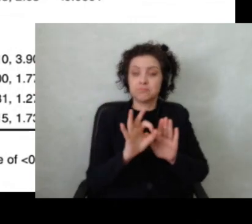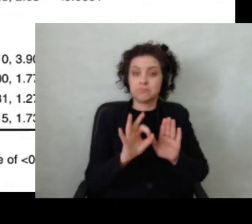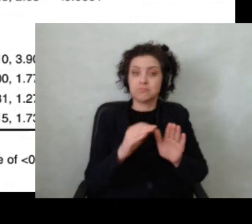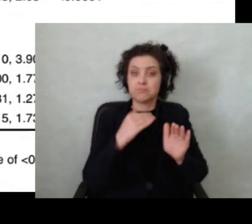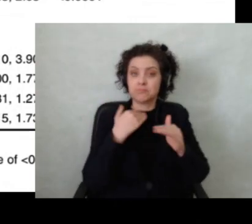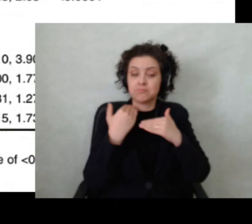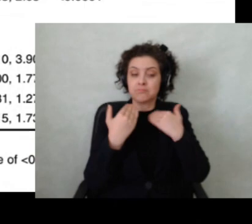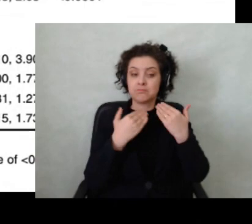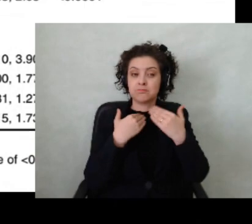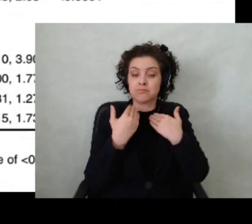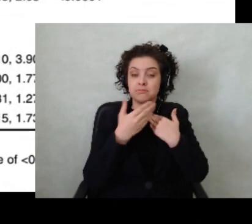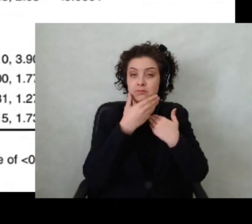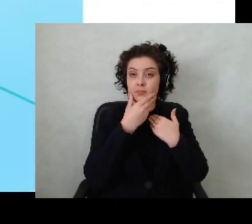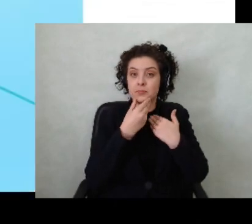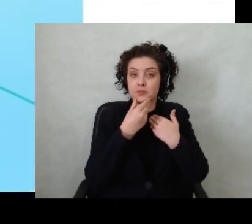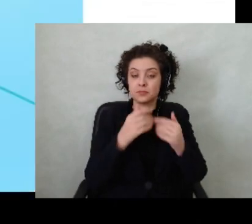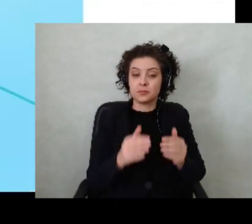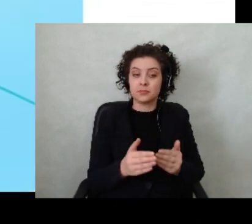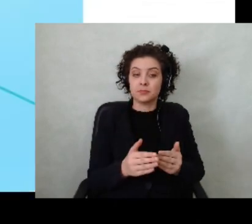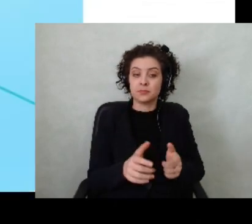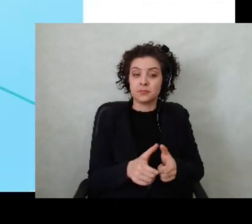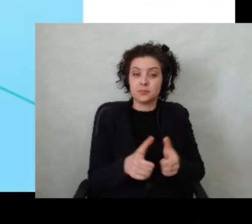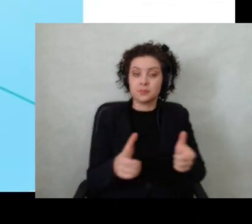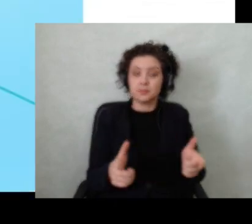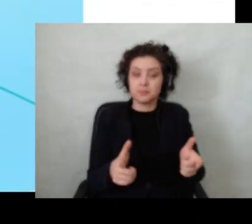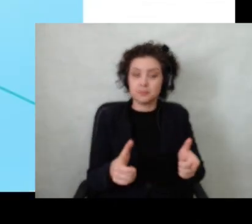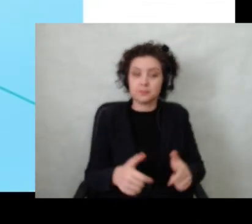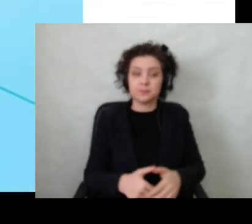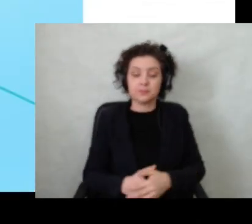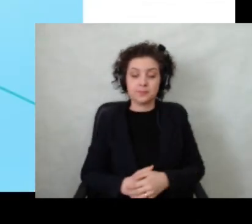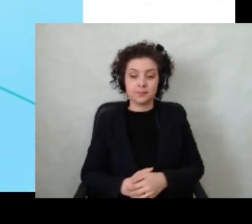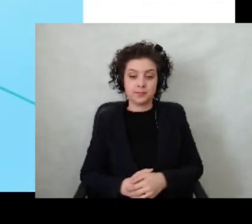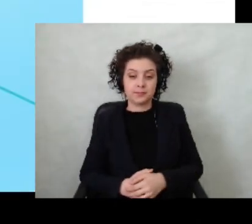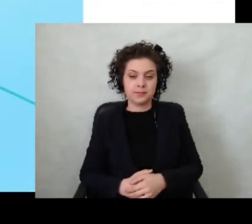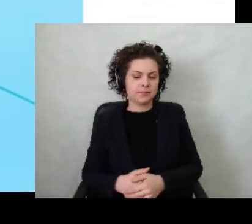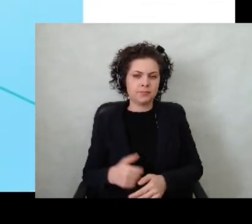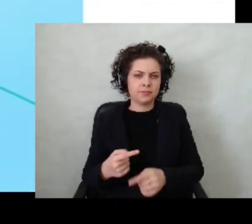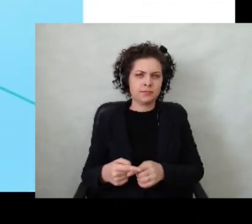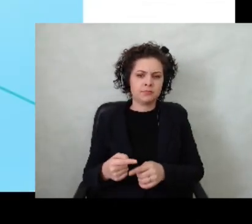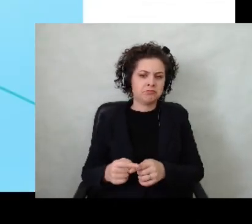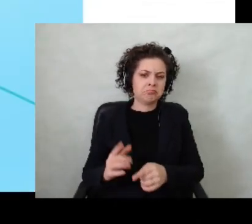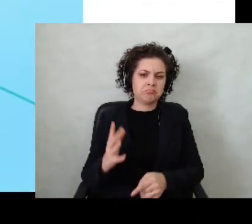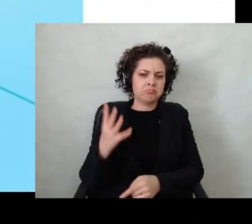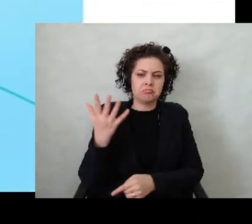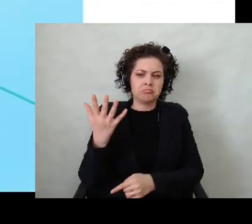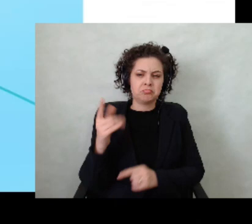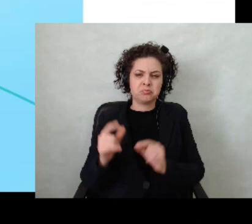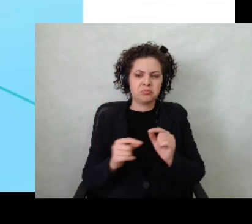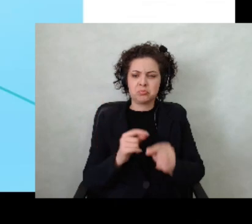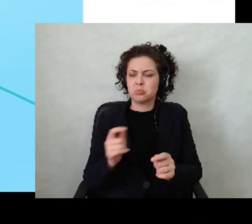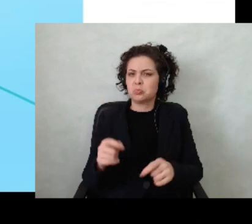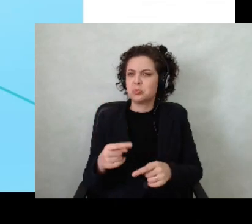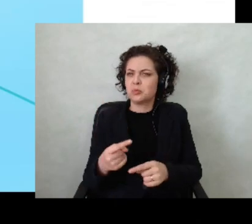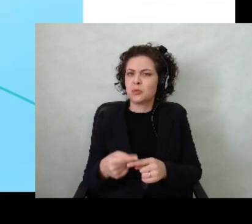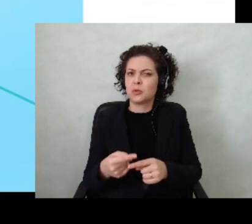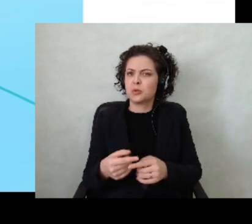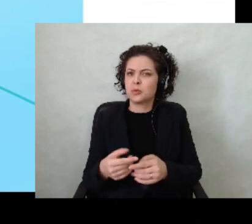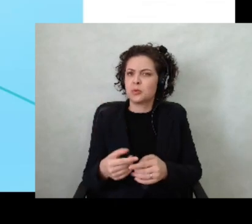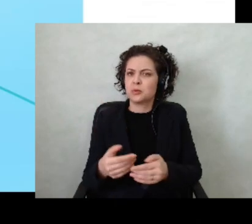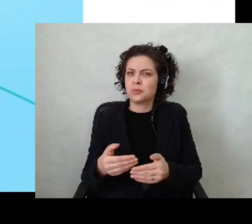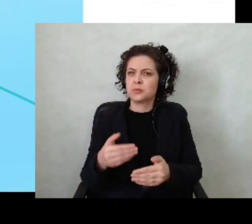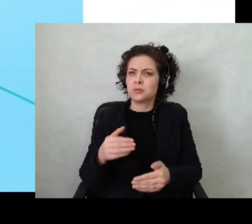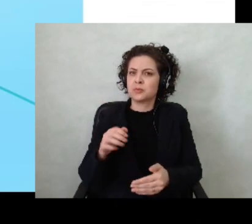em relação a mulheres. E por que isso pode acontecer? Qual é o possível efeito do estrógeno, né,